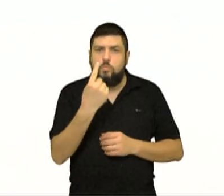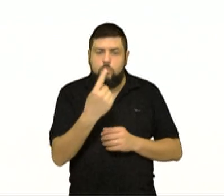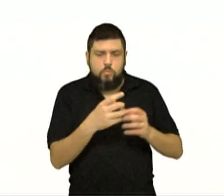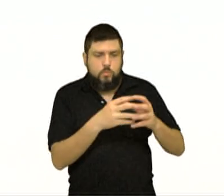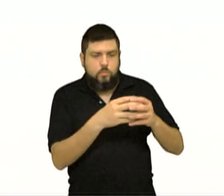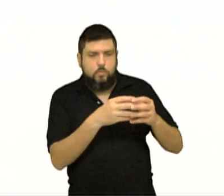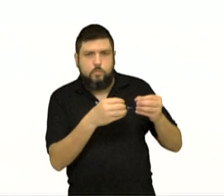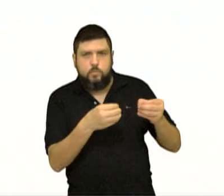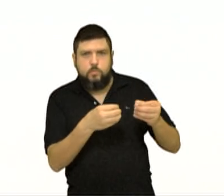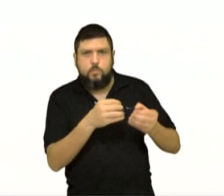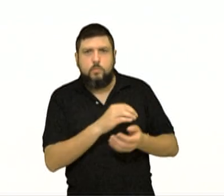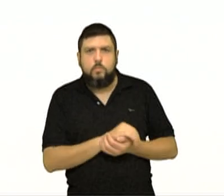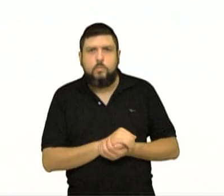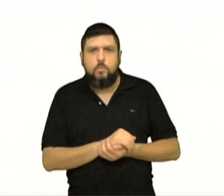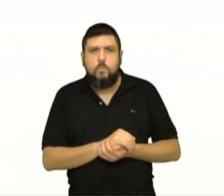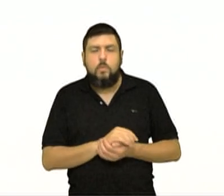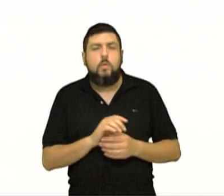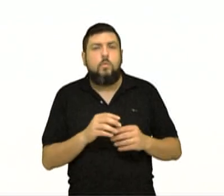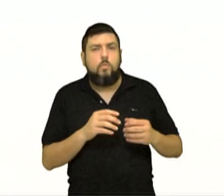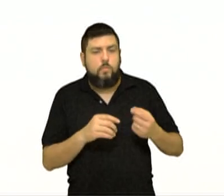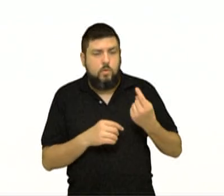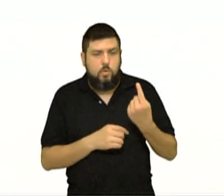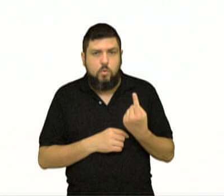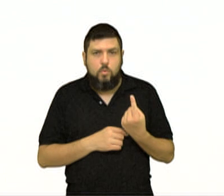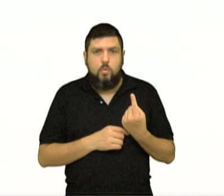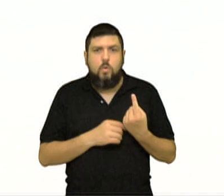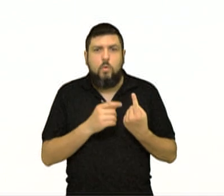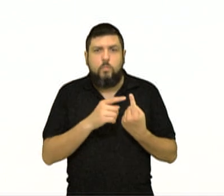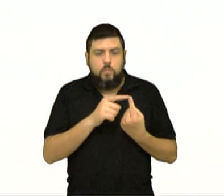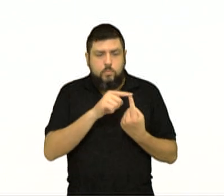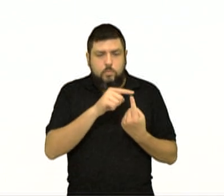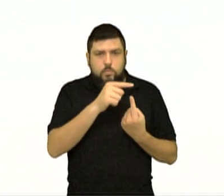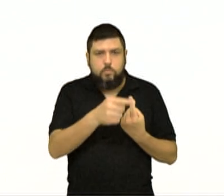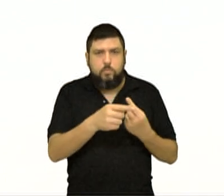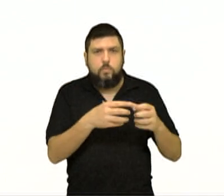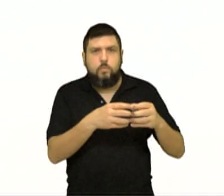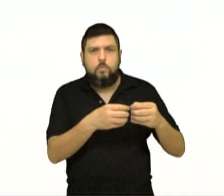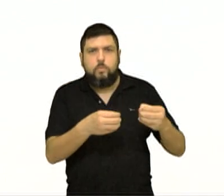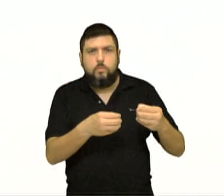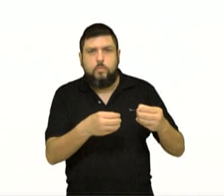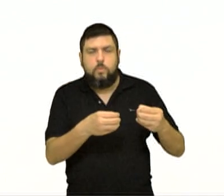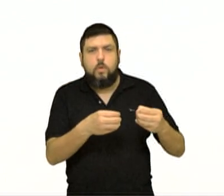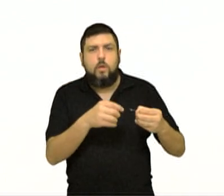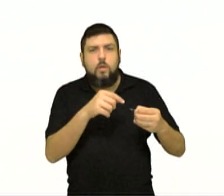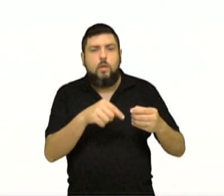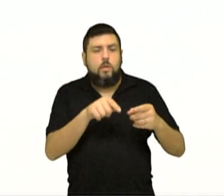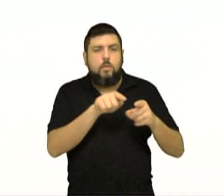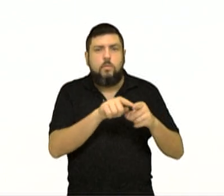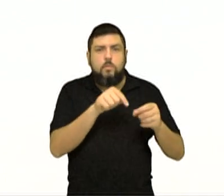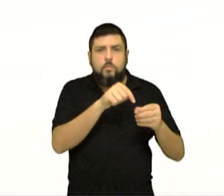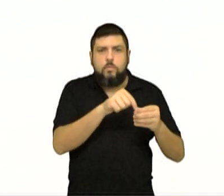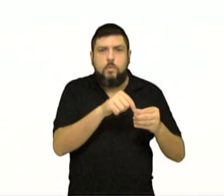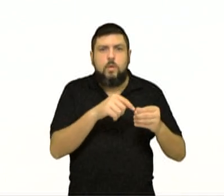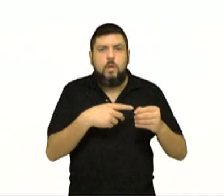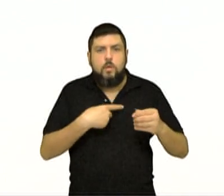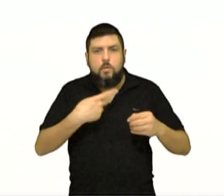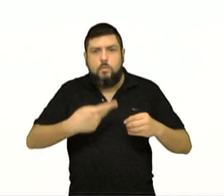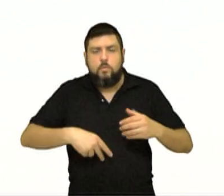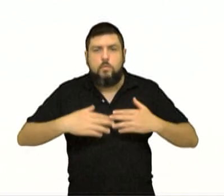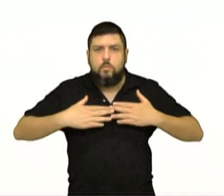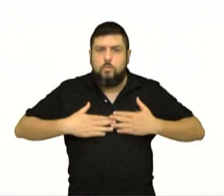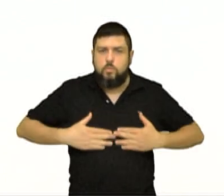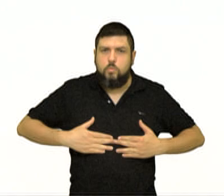tá? Resulta em 2 células filhas idênticas à parental. E ocorre nas células somáticas, são as células do nosso corpo de modo geral,